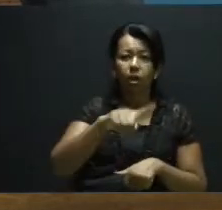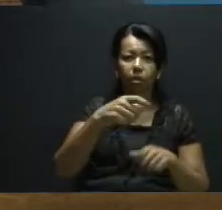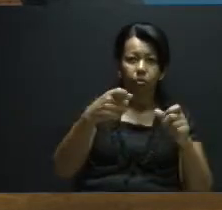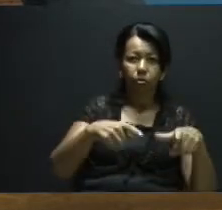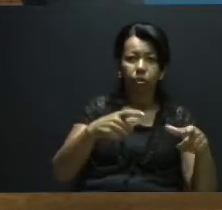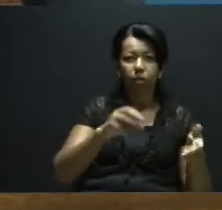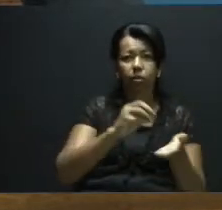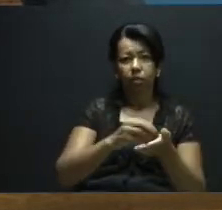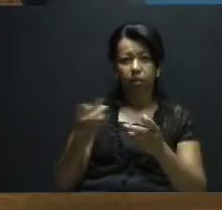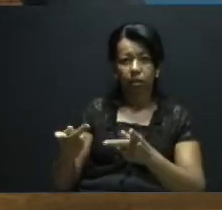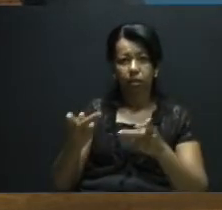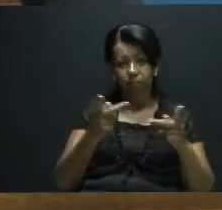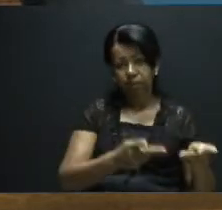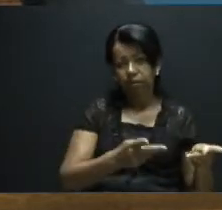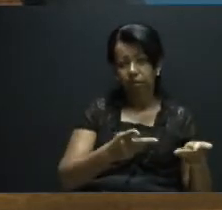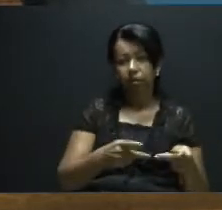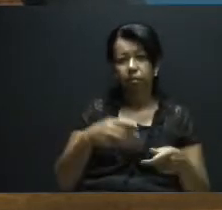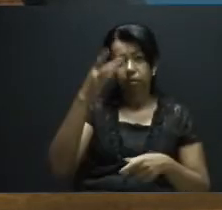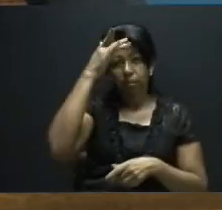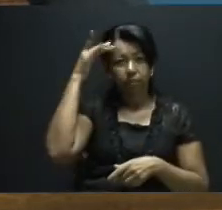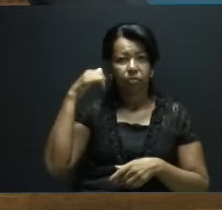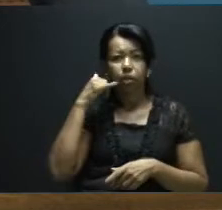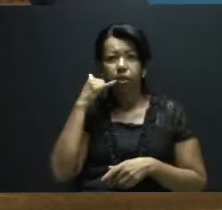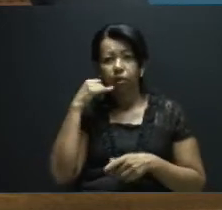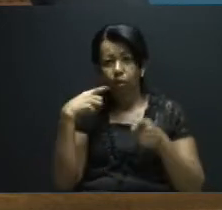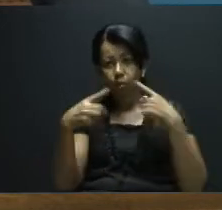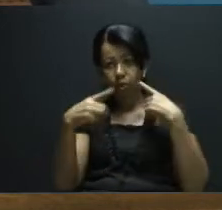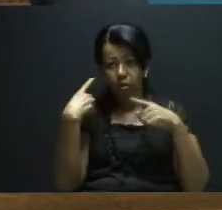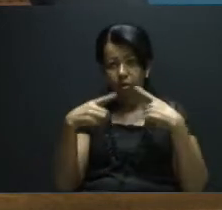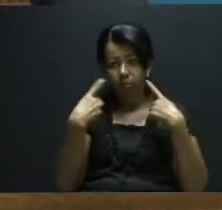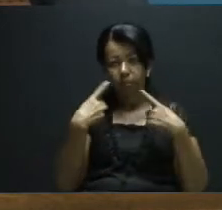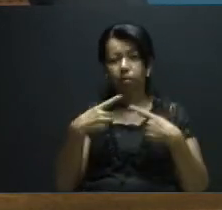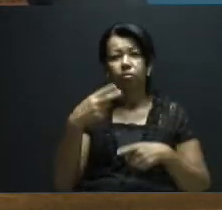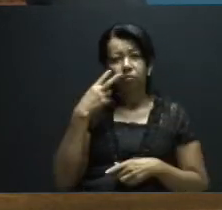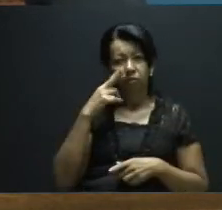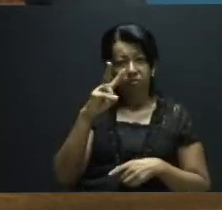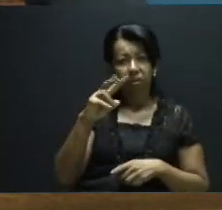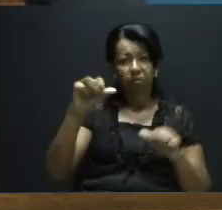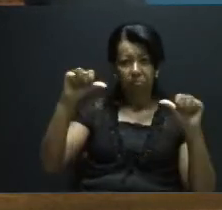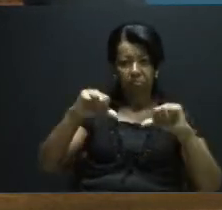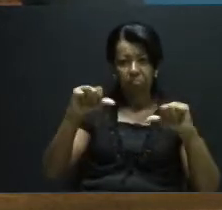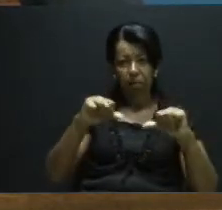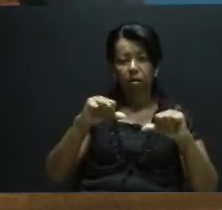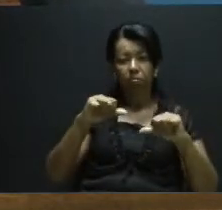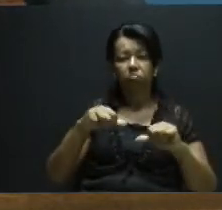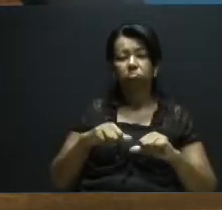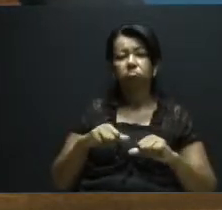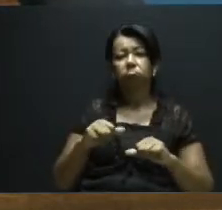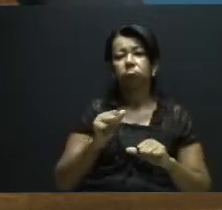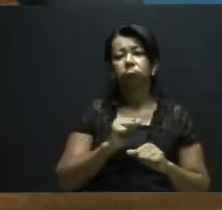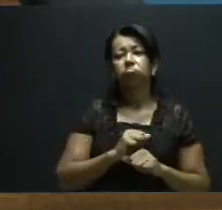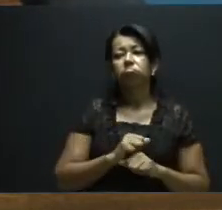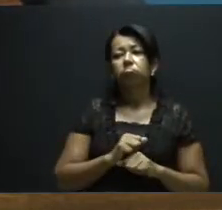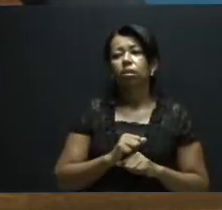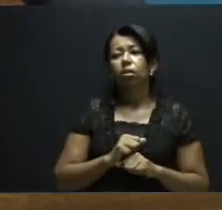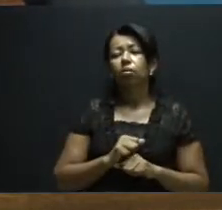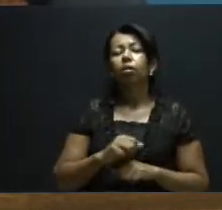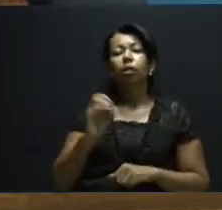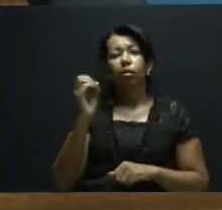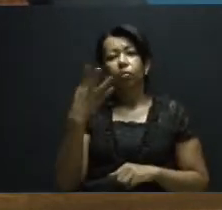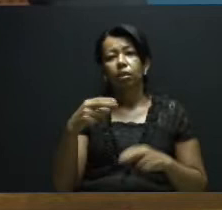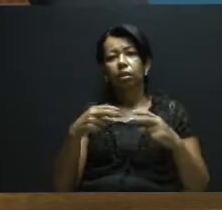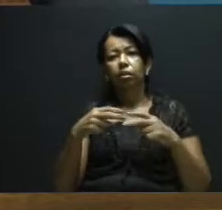presença dado o denunciante e se for constatado os maus tratos que ocorre em sanções